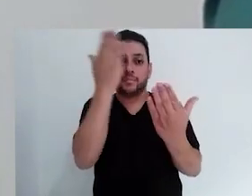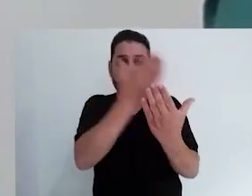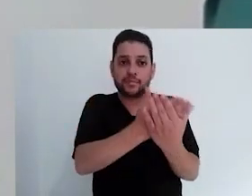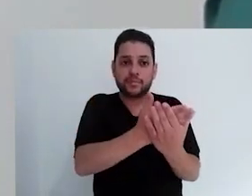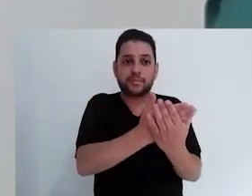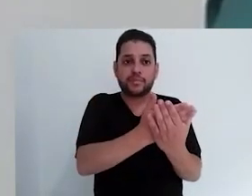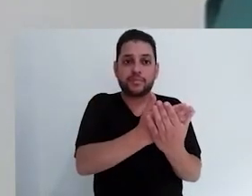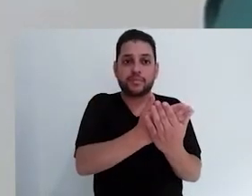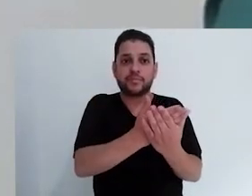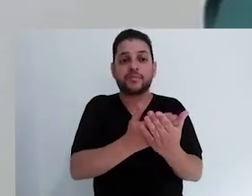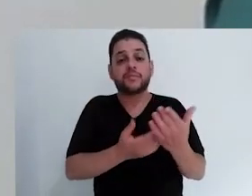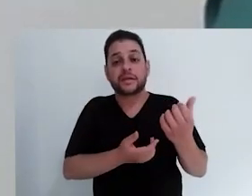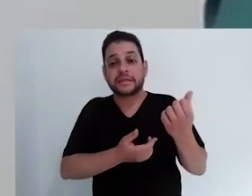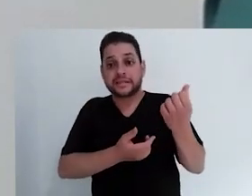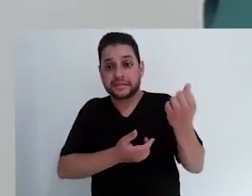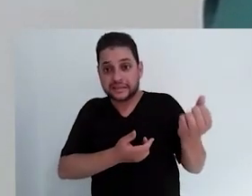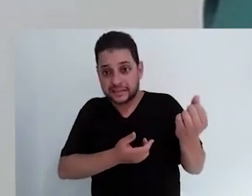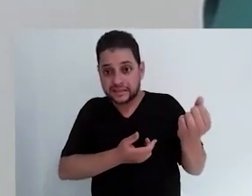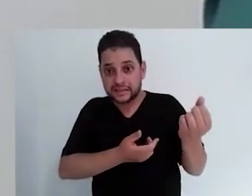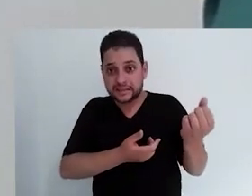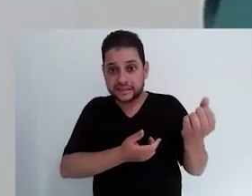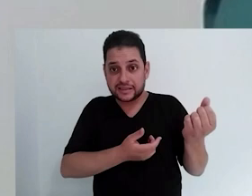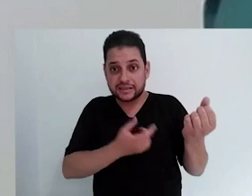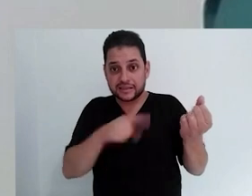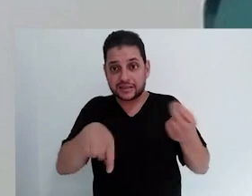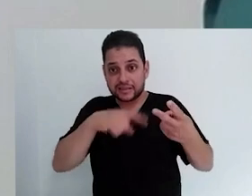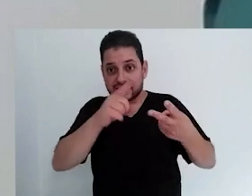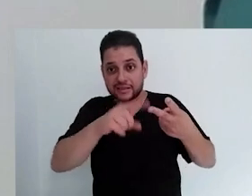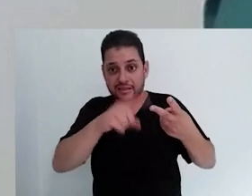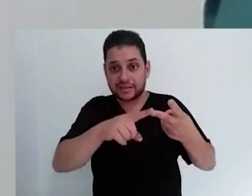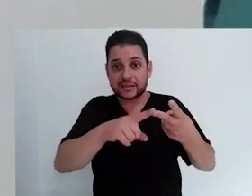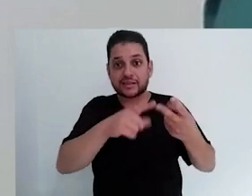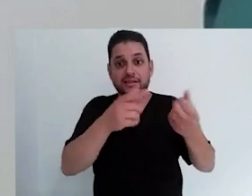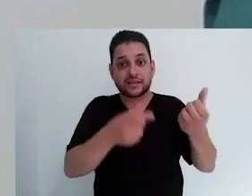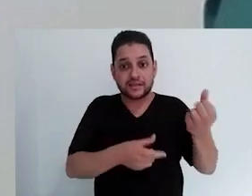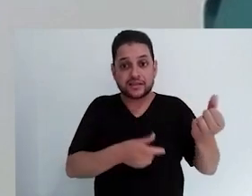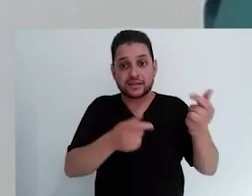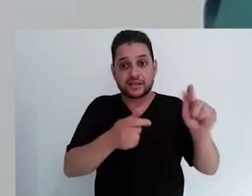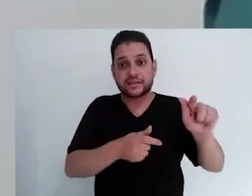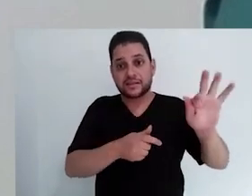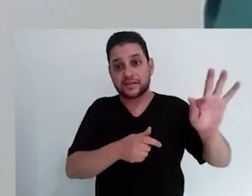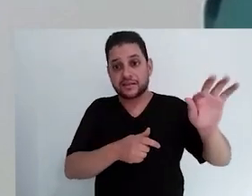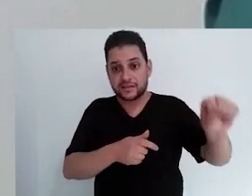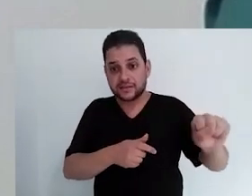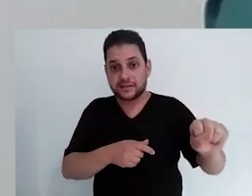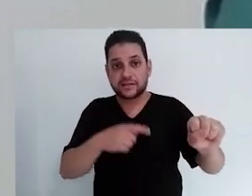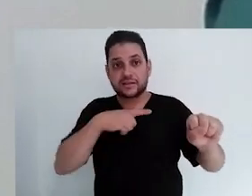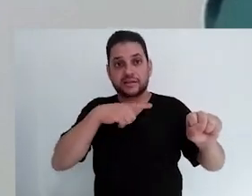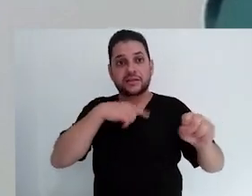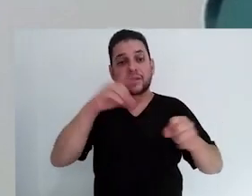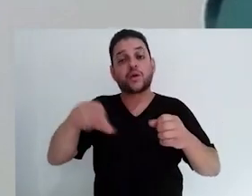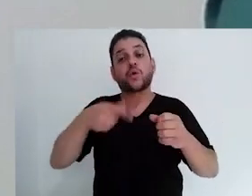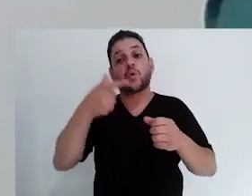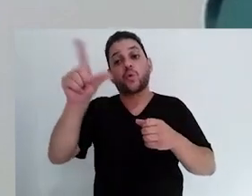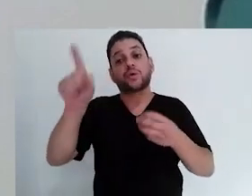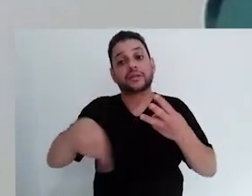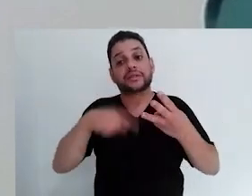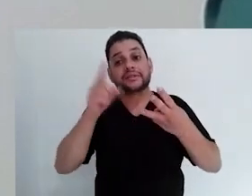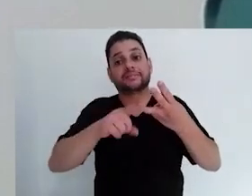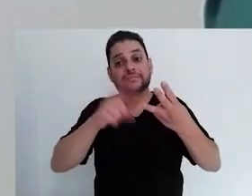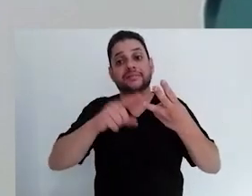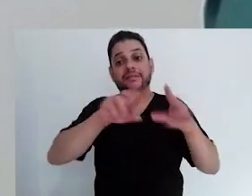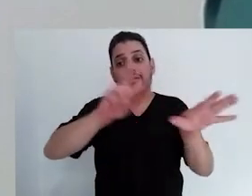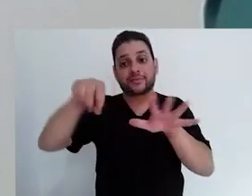GFs apoiados, na segunda remessa dos mesmos 6 GFs apoiados, e já existe a previsão de uma terceira remessa para a semana que